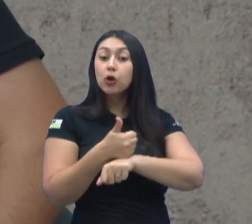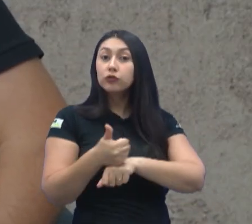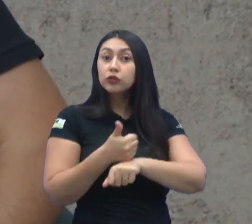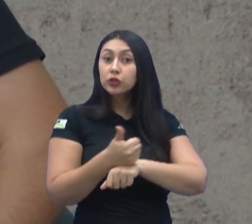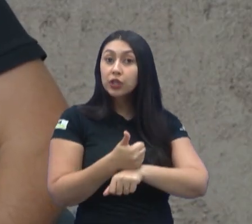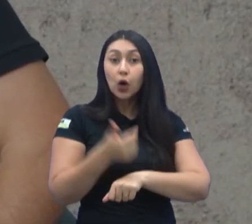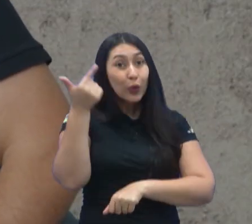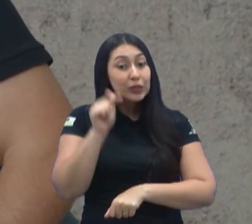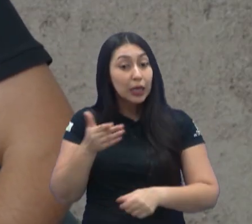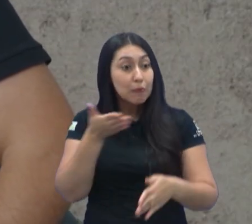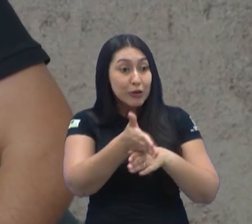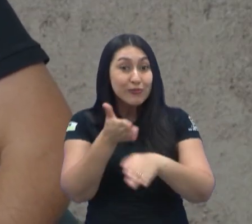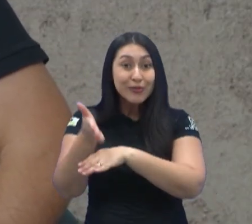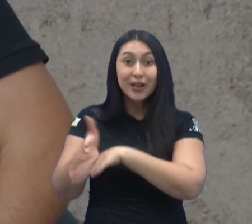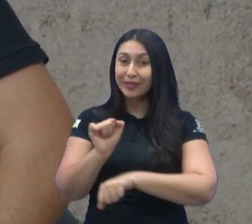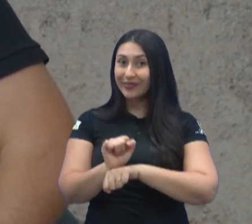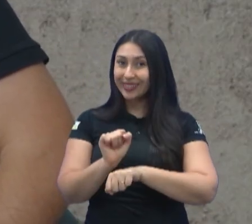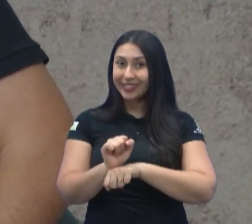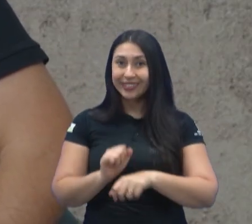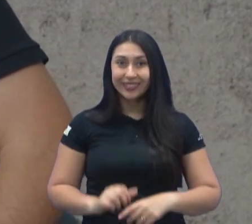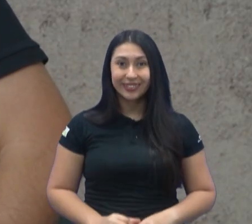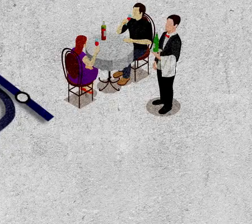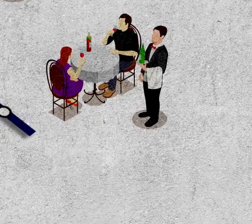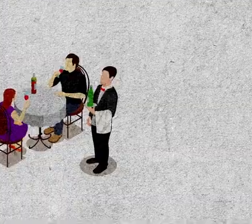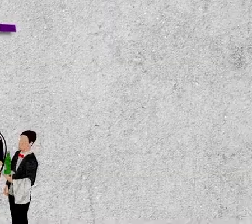mais espaço. A gente volta já.